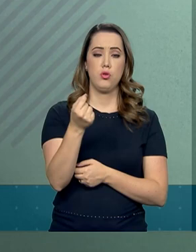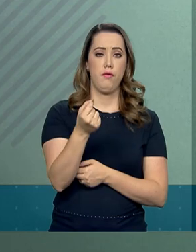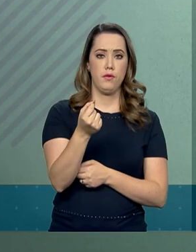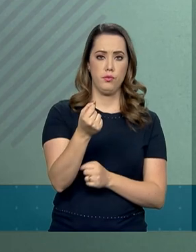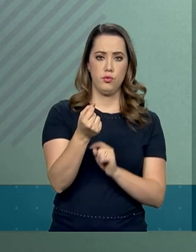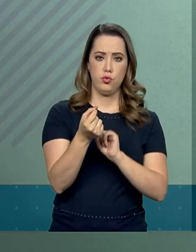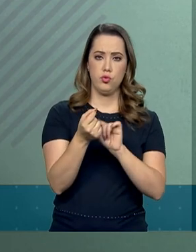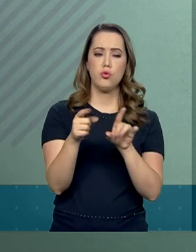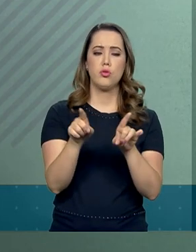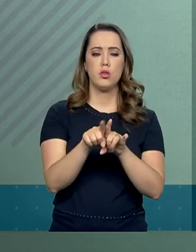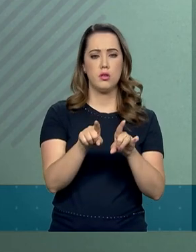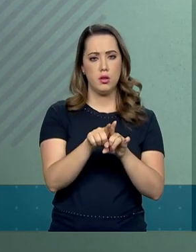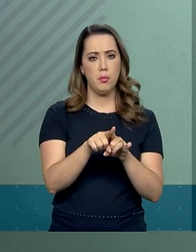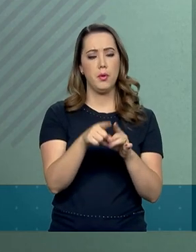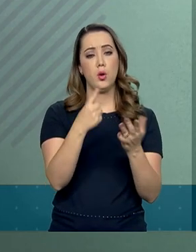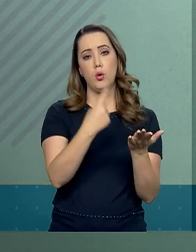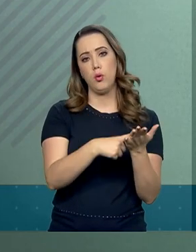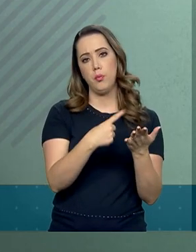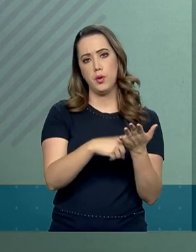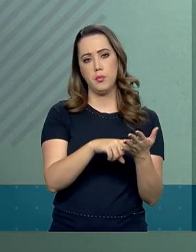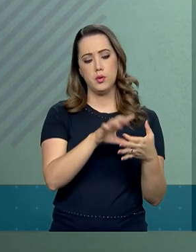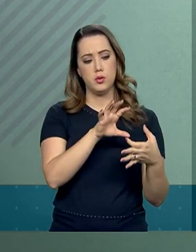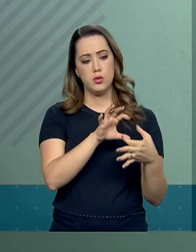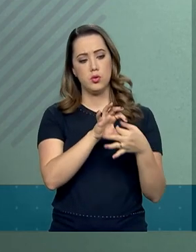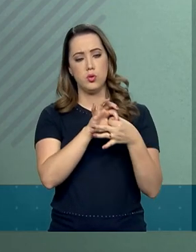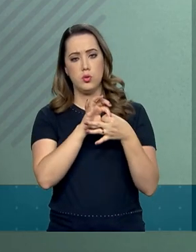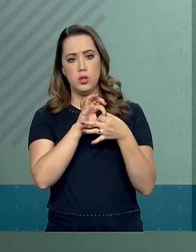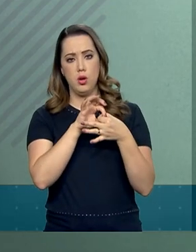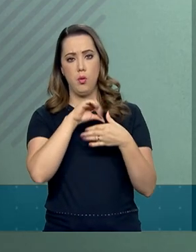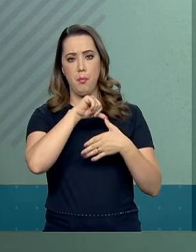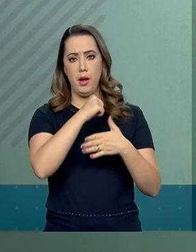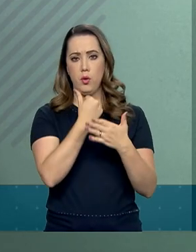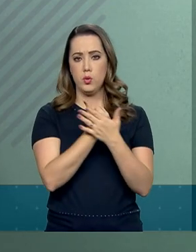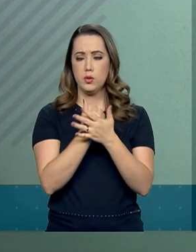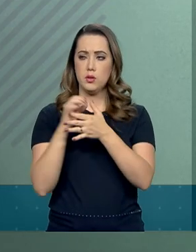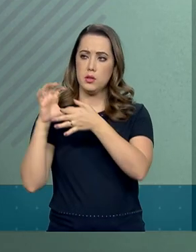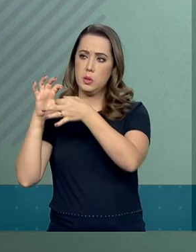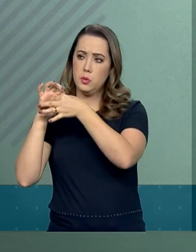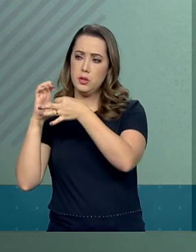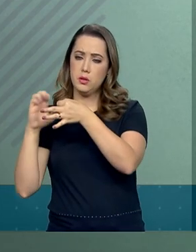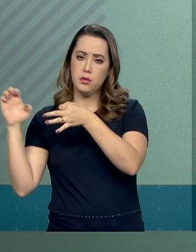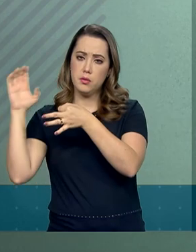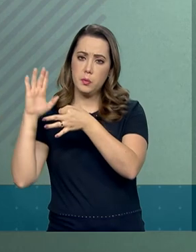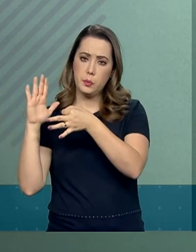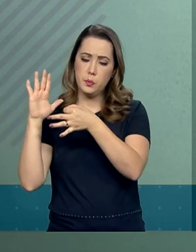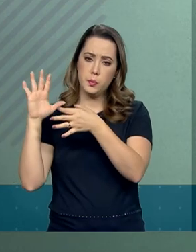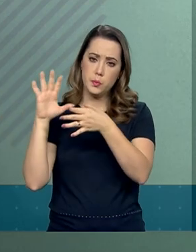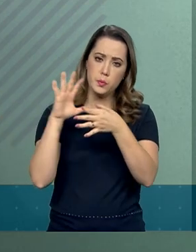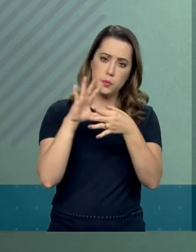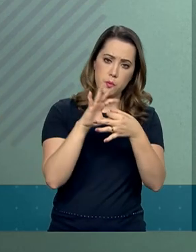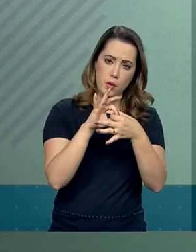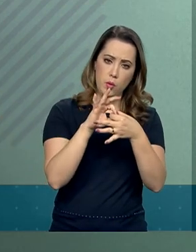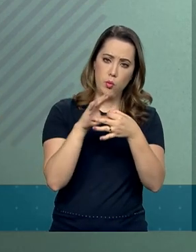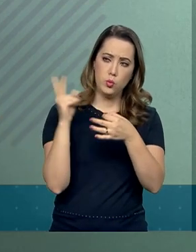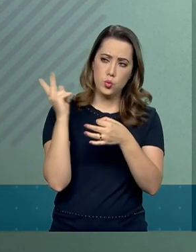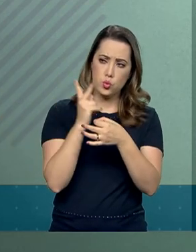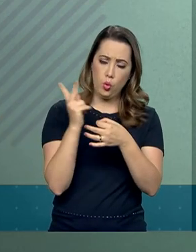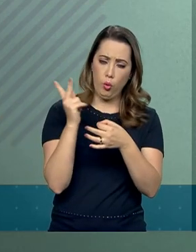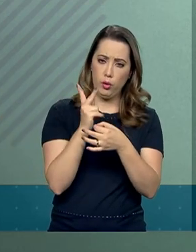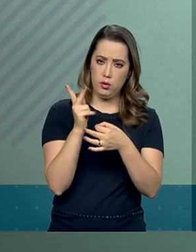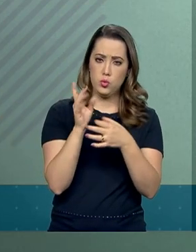do acordo de associação entre o mercosul ea união européia a união